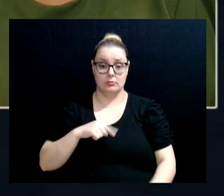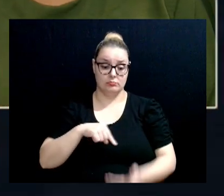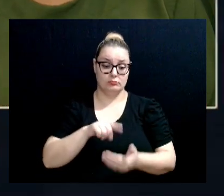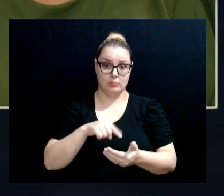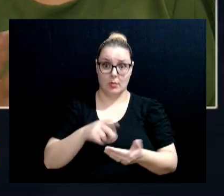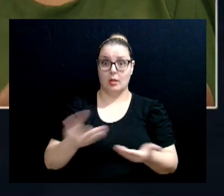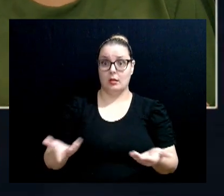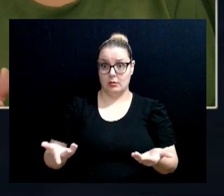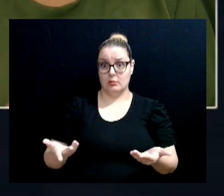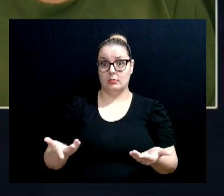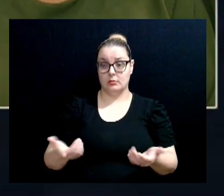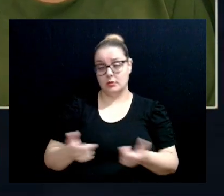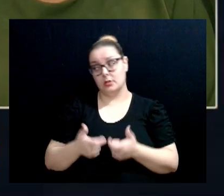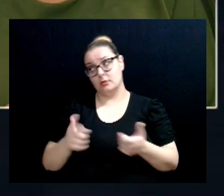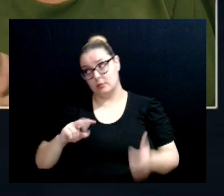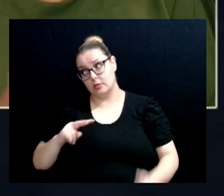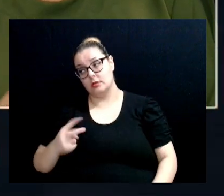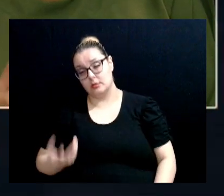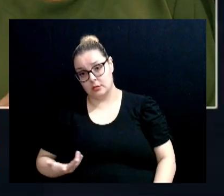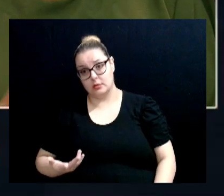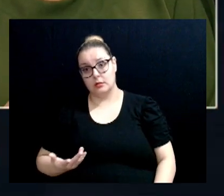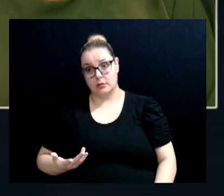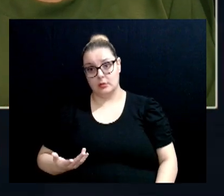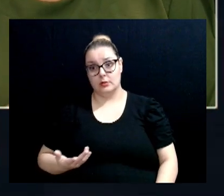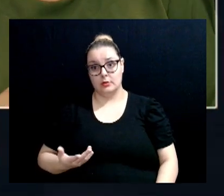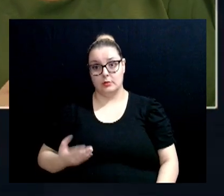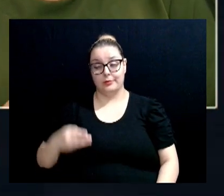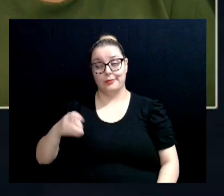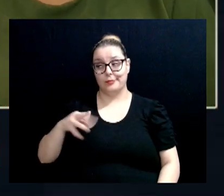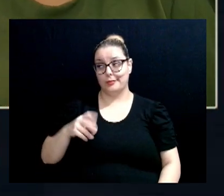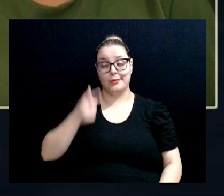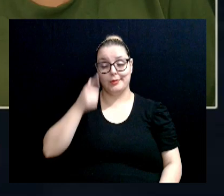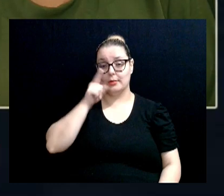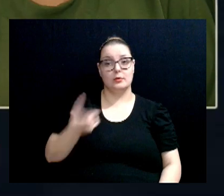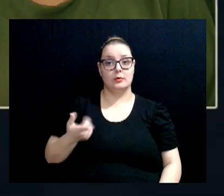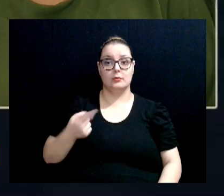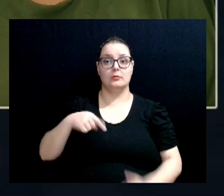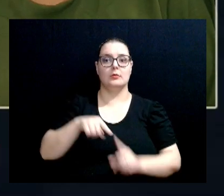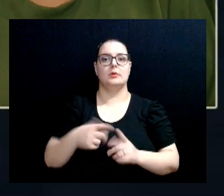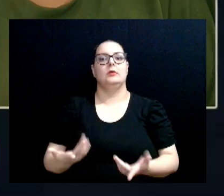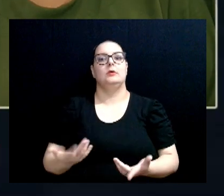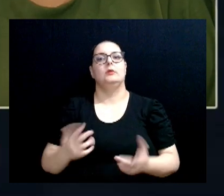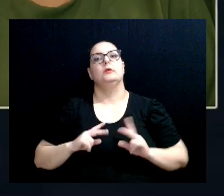maioria das vezes, com métricas inatingíveis para um ser humano, não é?